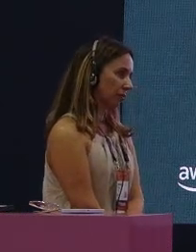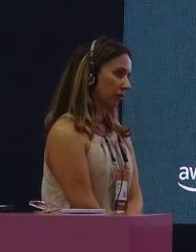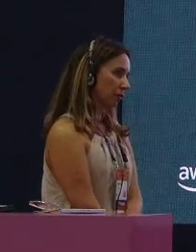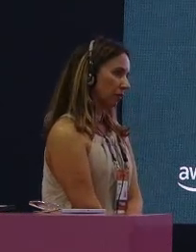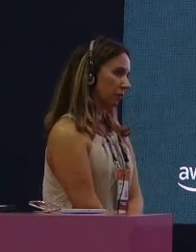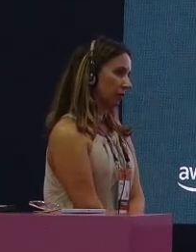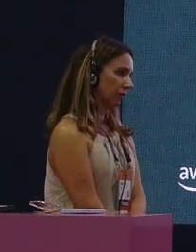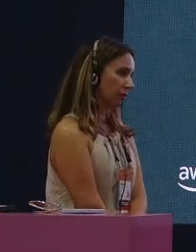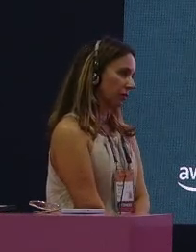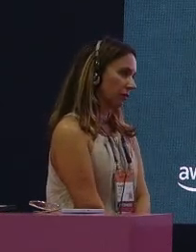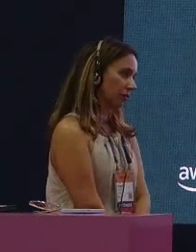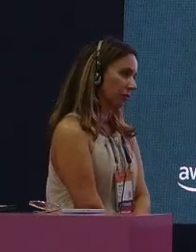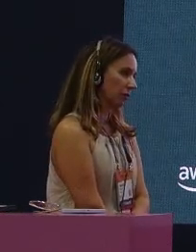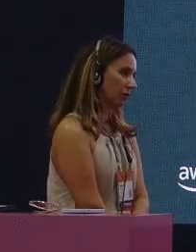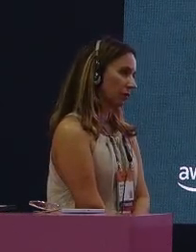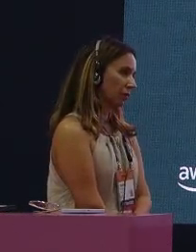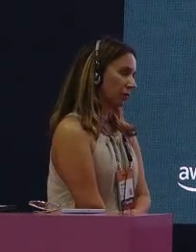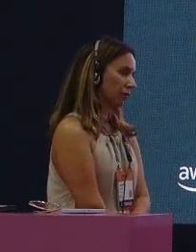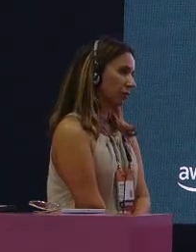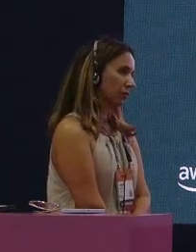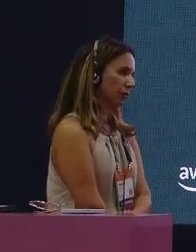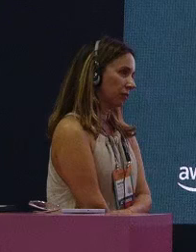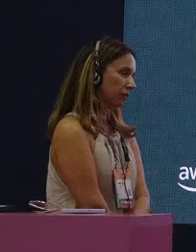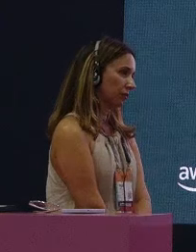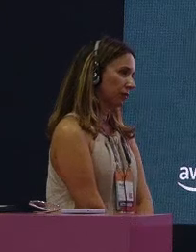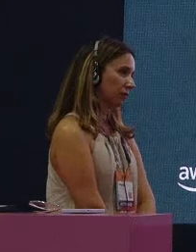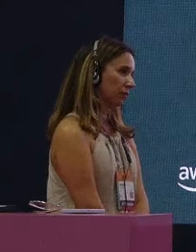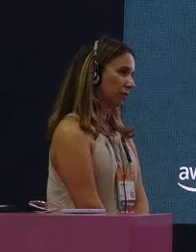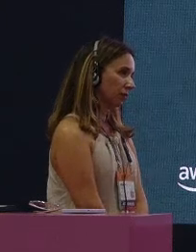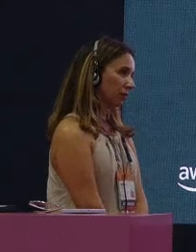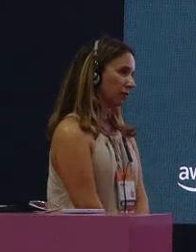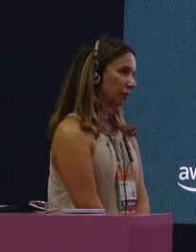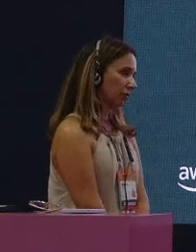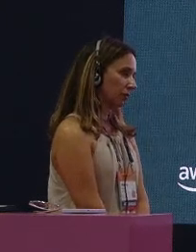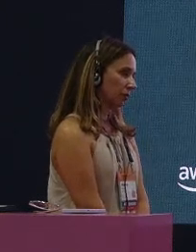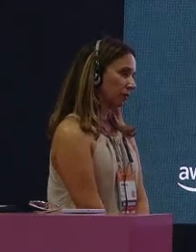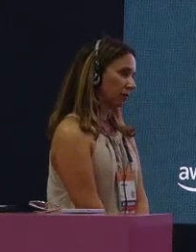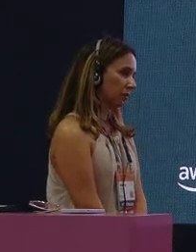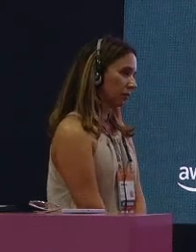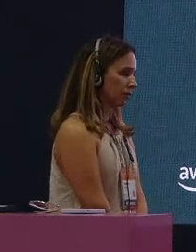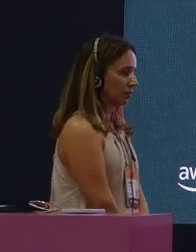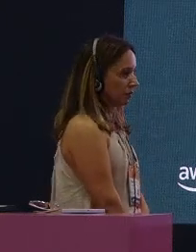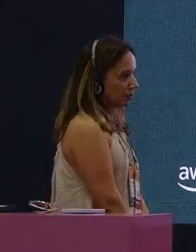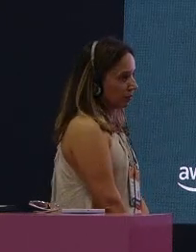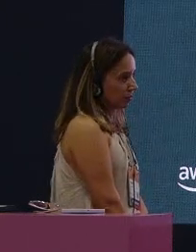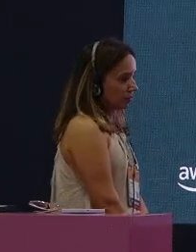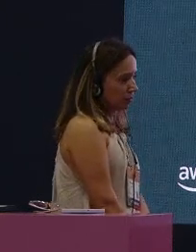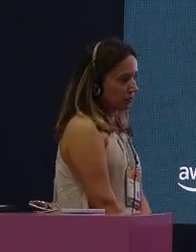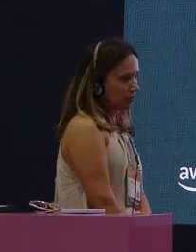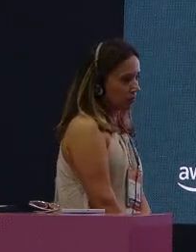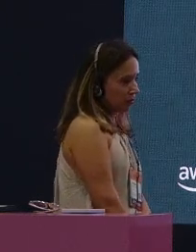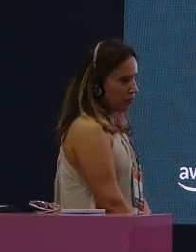preview, que é o Data Zone, que é uma ferramenta de catálogo, que antes ela tinha o Glue, né, o